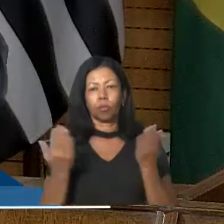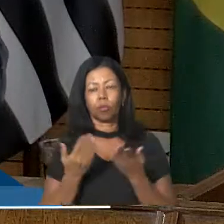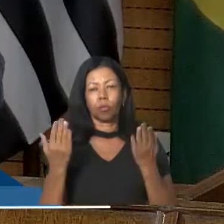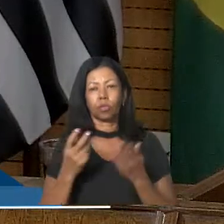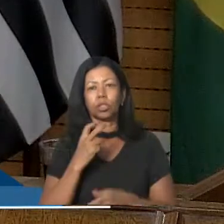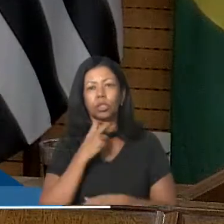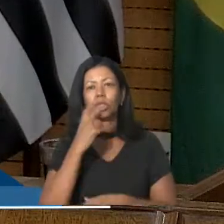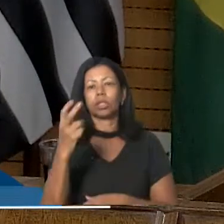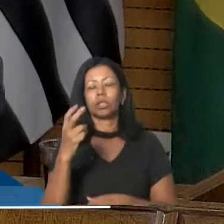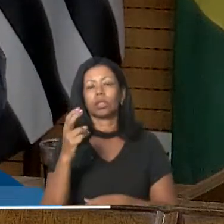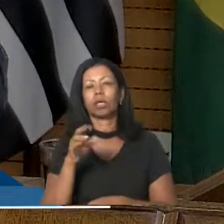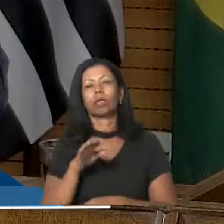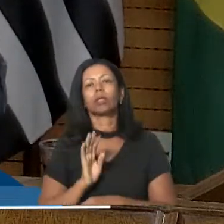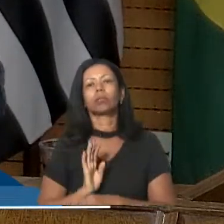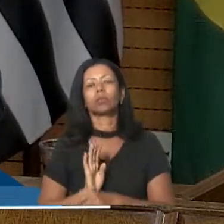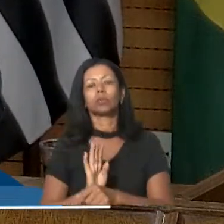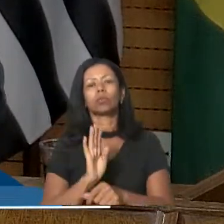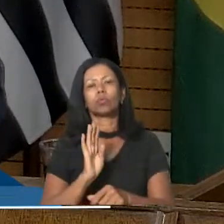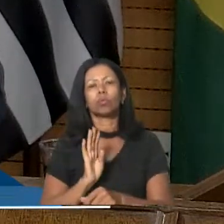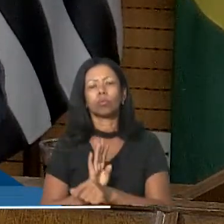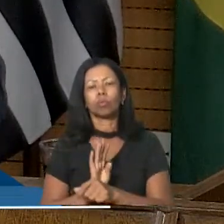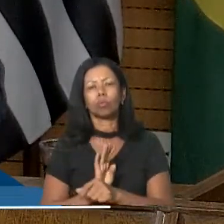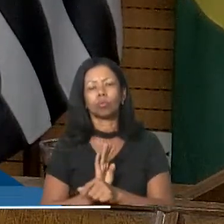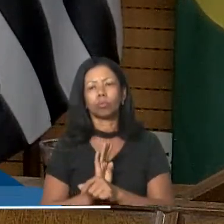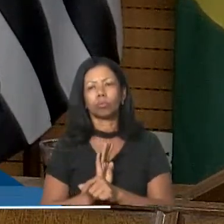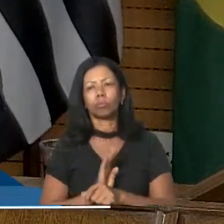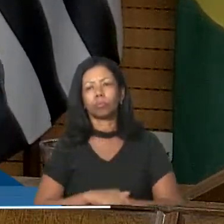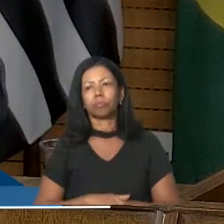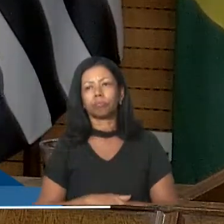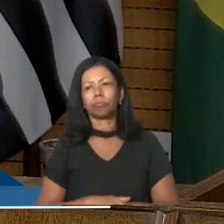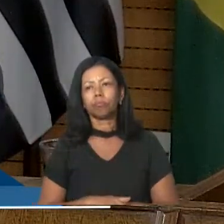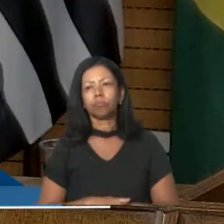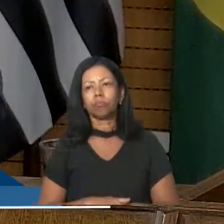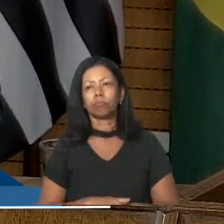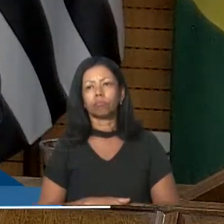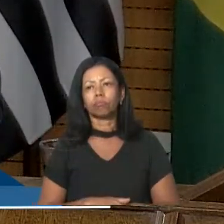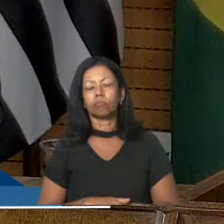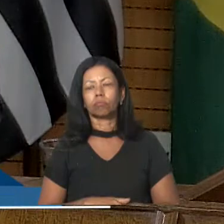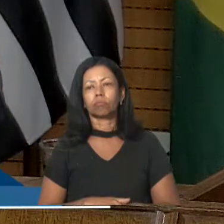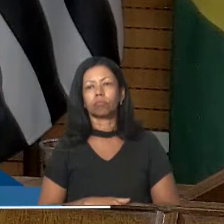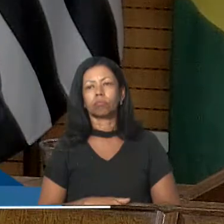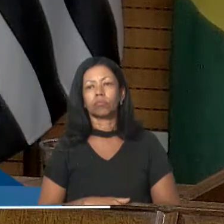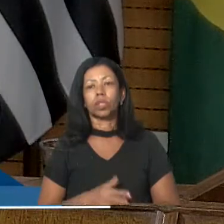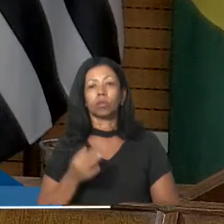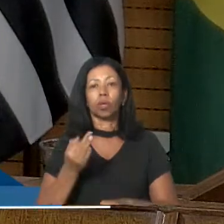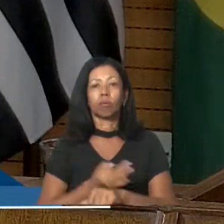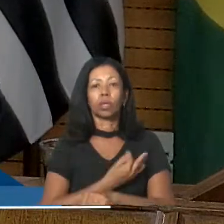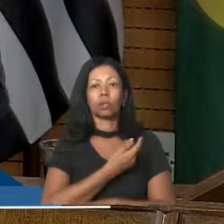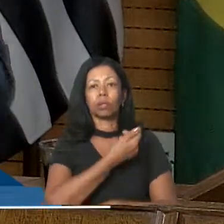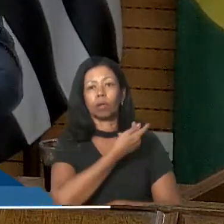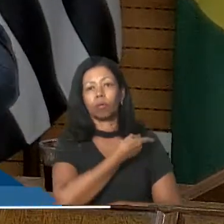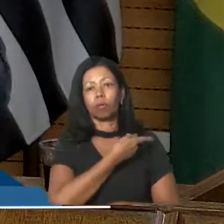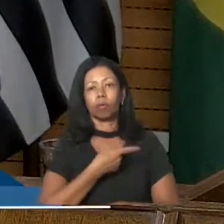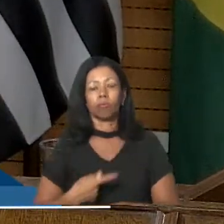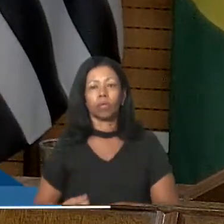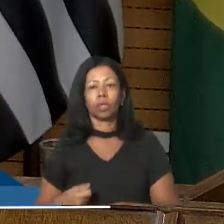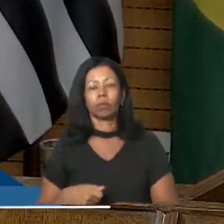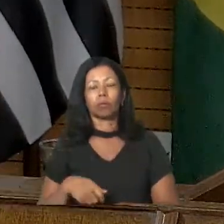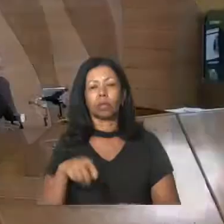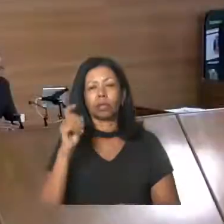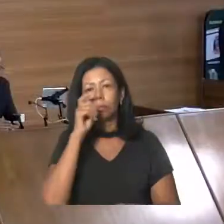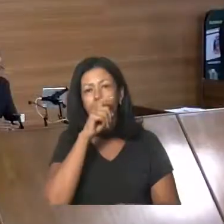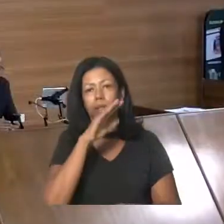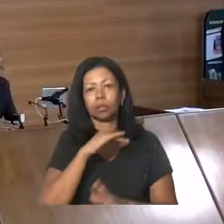por socorro. Ela não suporta mais esse governo que mente todos os dias para a sua população. É só, senhor